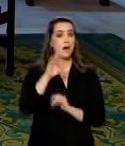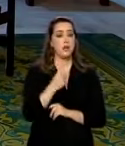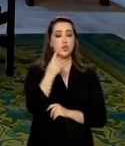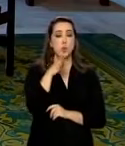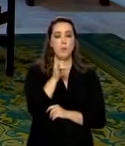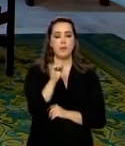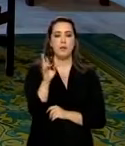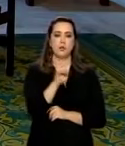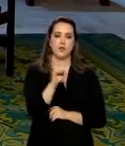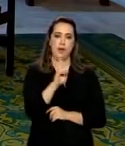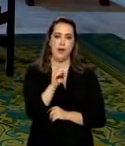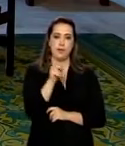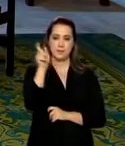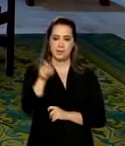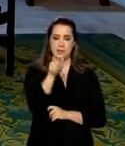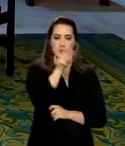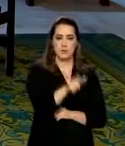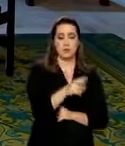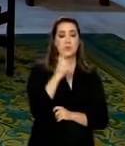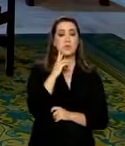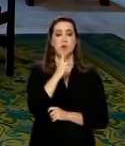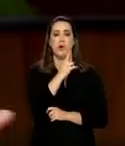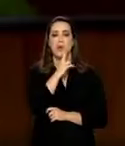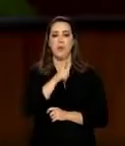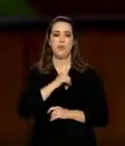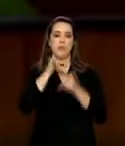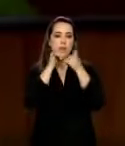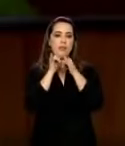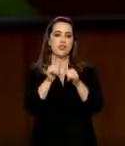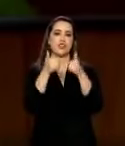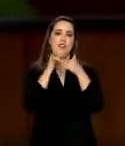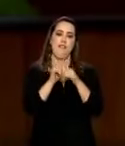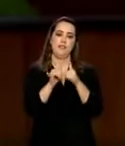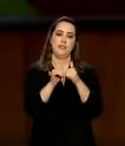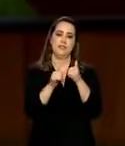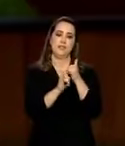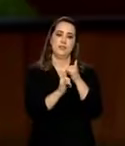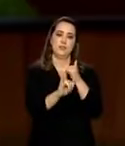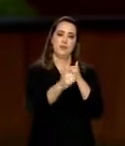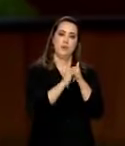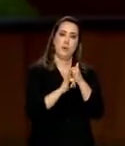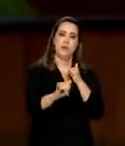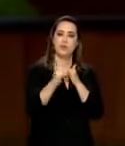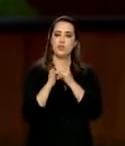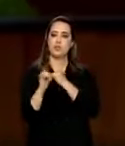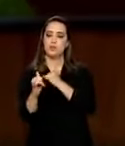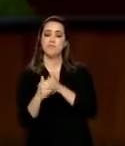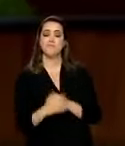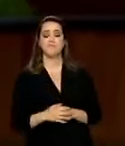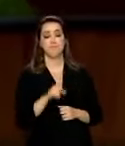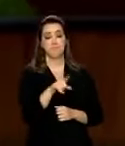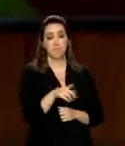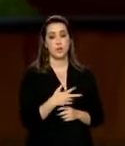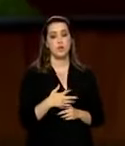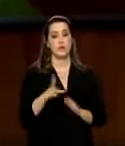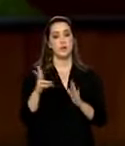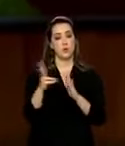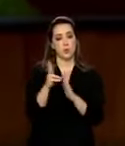R$1 bilhão para que o povo de Roraima tenha energia elétrica na sua região. Né? O índio vai poder